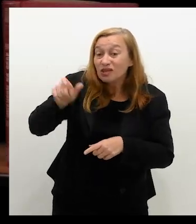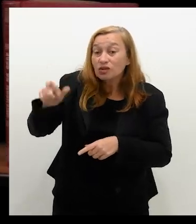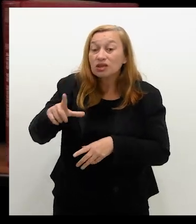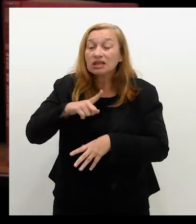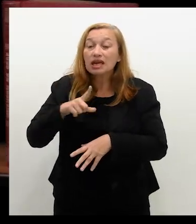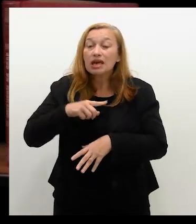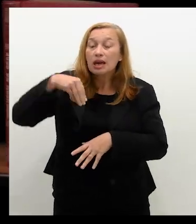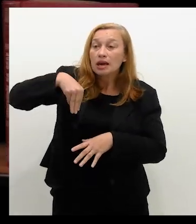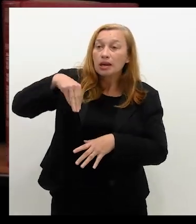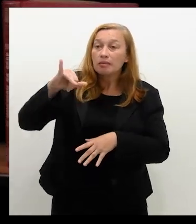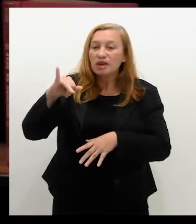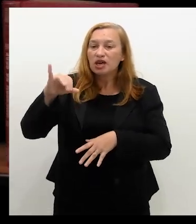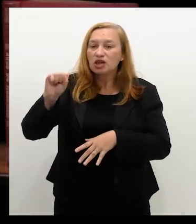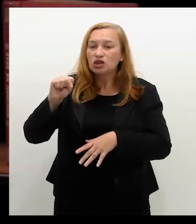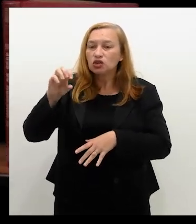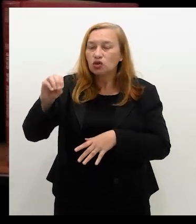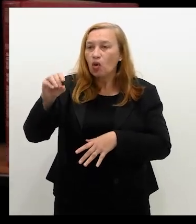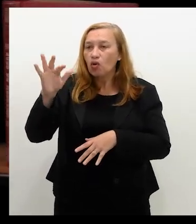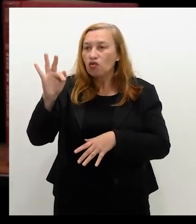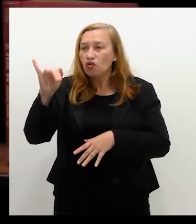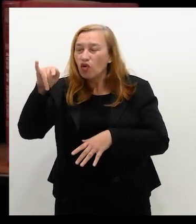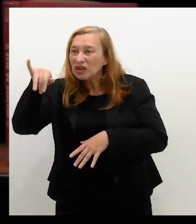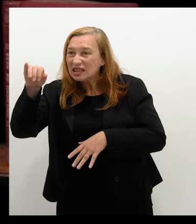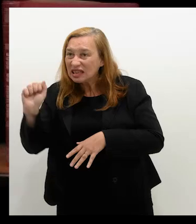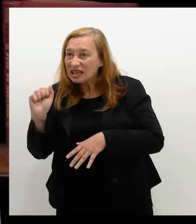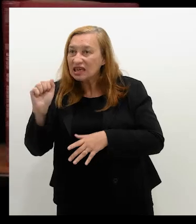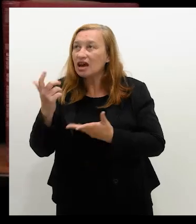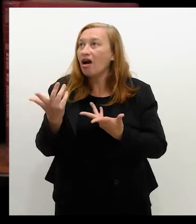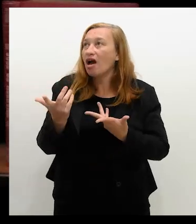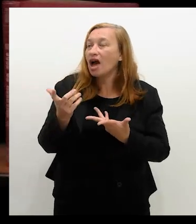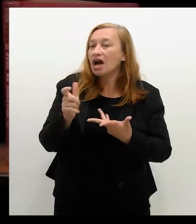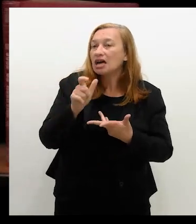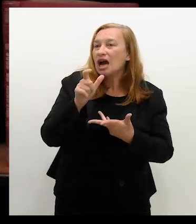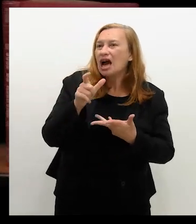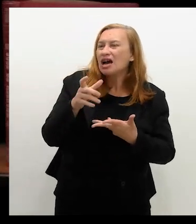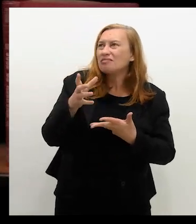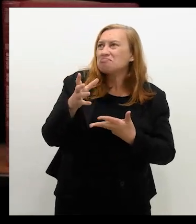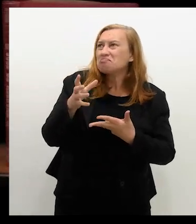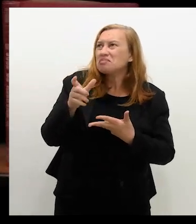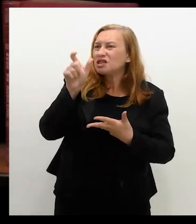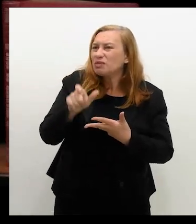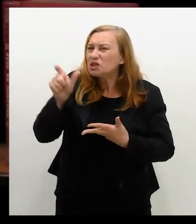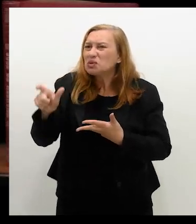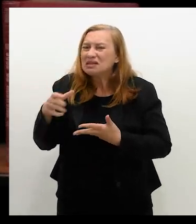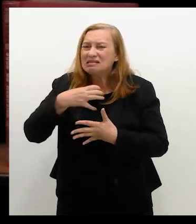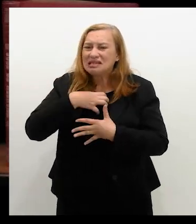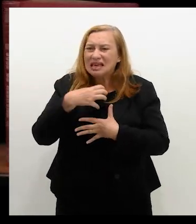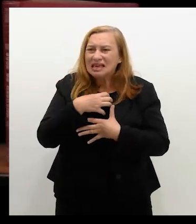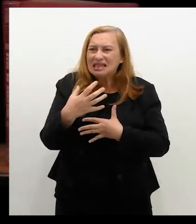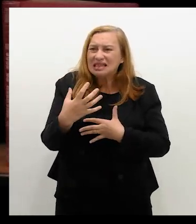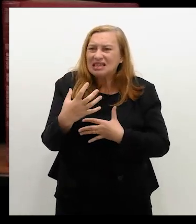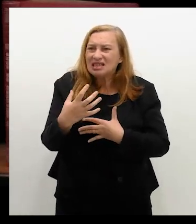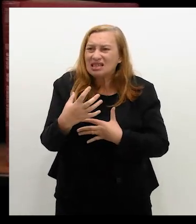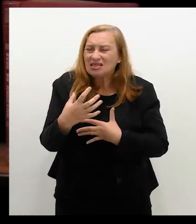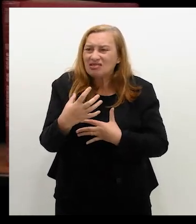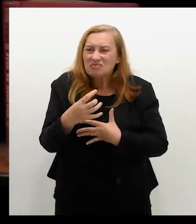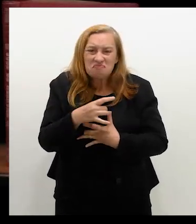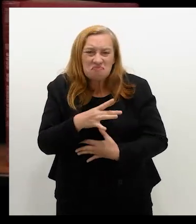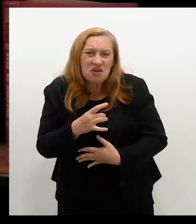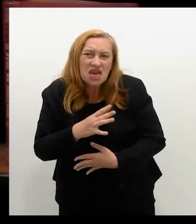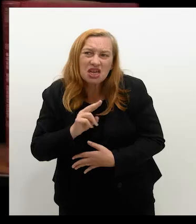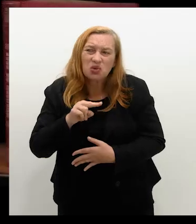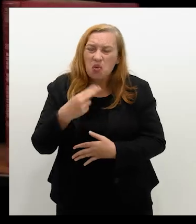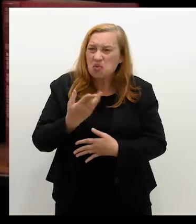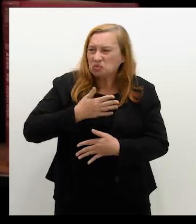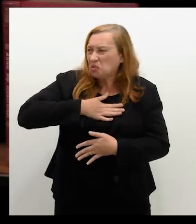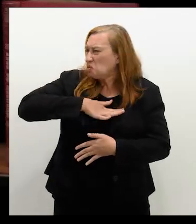misofonia, que é quando a gente tem alteração, que as pessoas sentem dificuldade ou sentem pavor ou medo